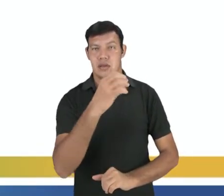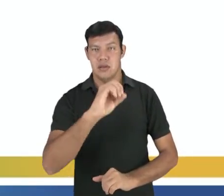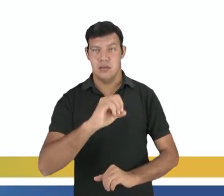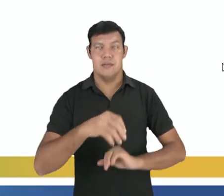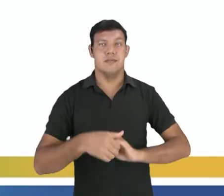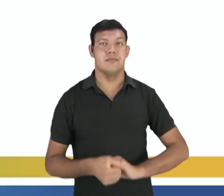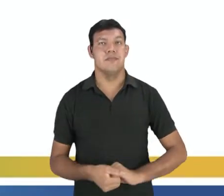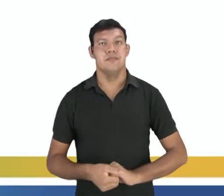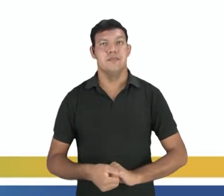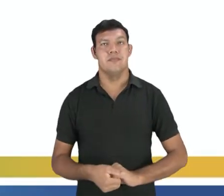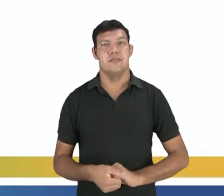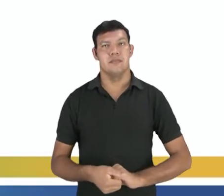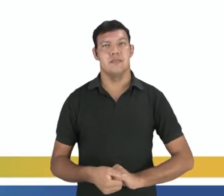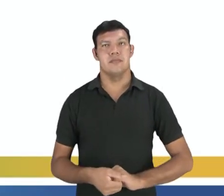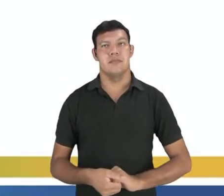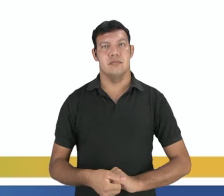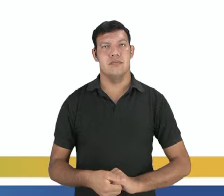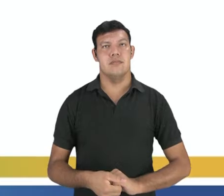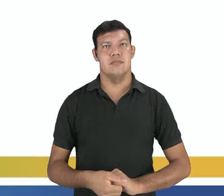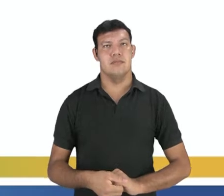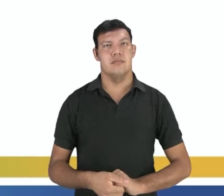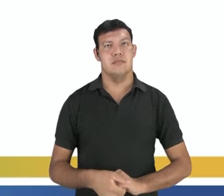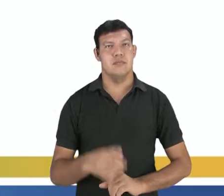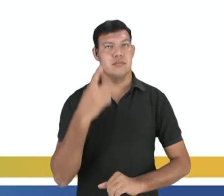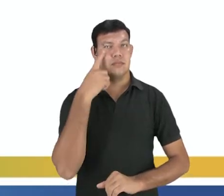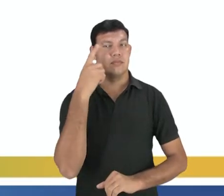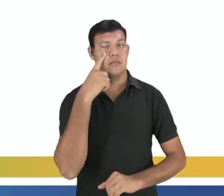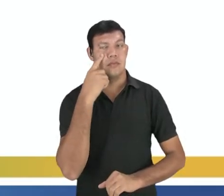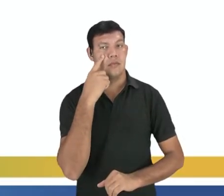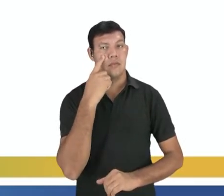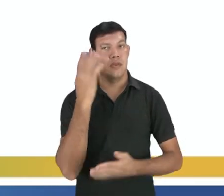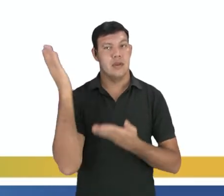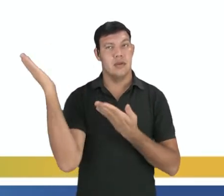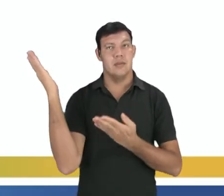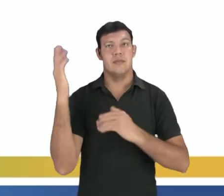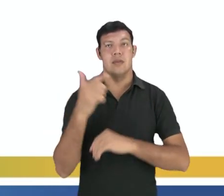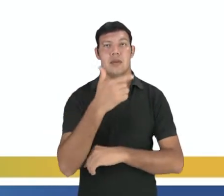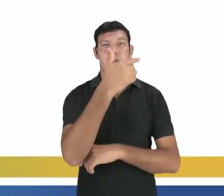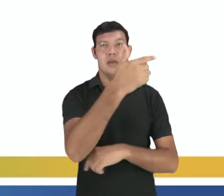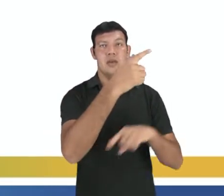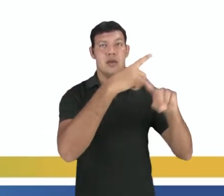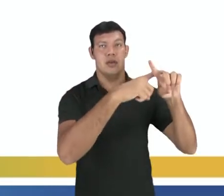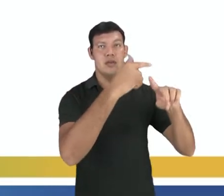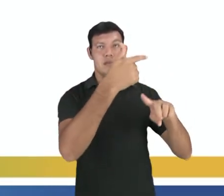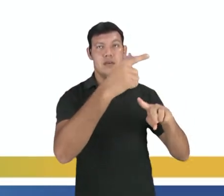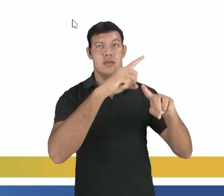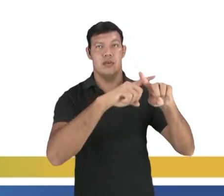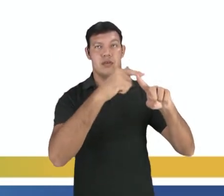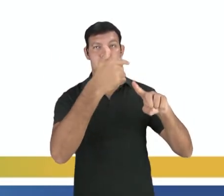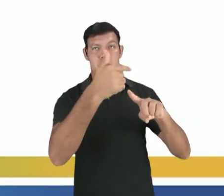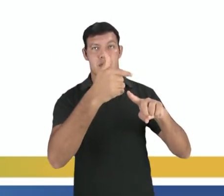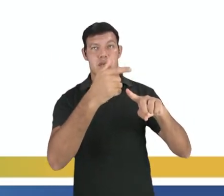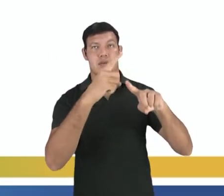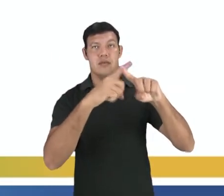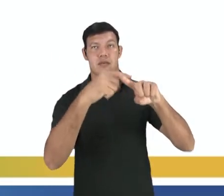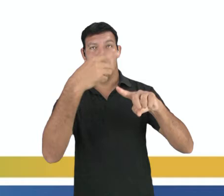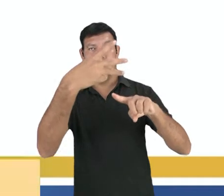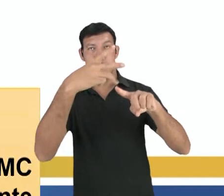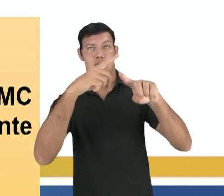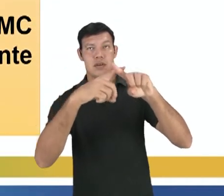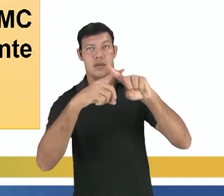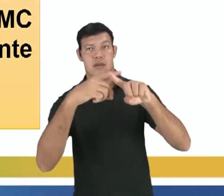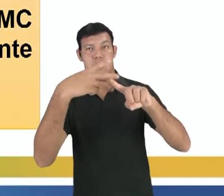360. Aqui eu tá bem direitinho aqui, ó. 2 vezes 2 vezes 2 vezes 3 vezes 3 vezes 5.